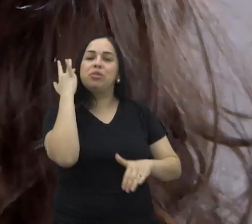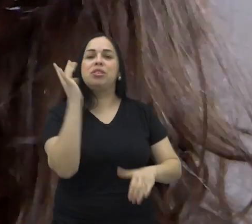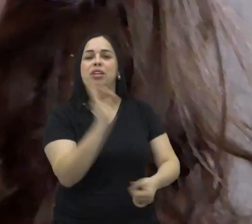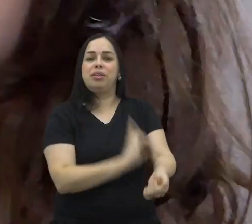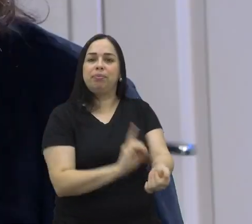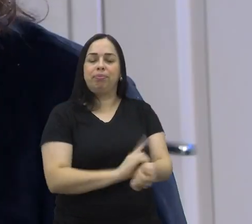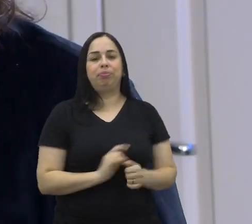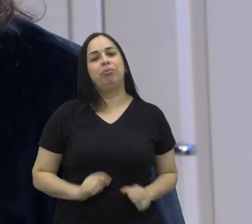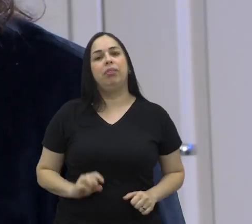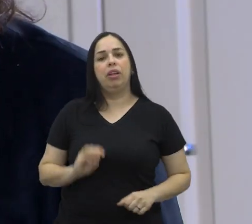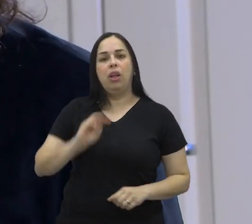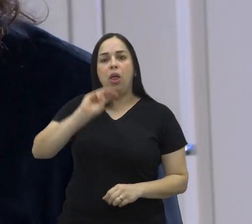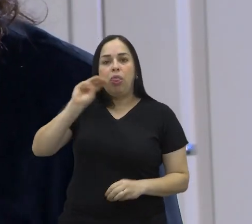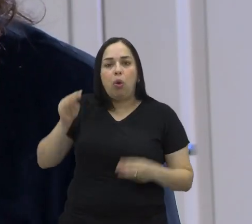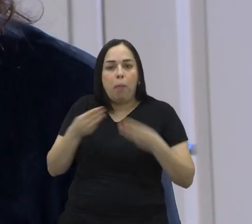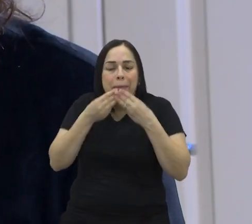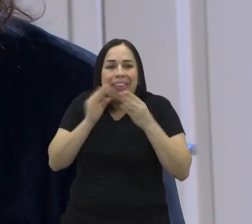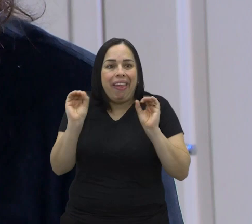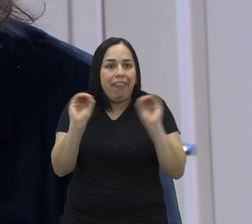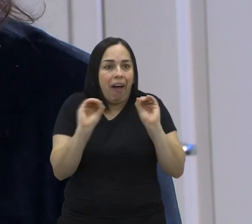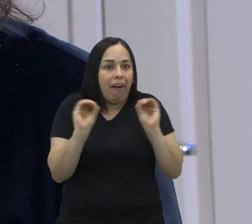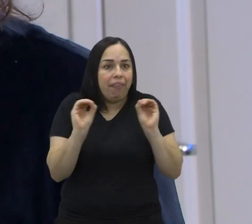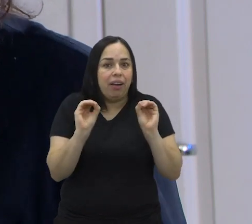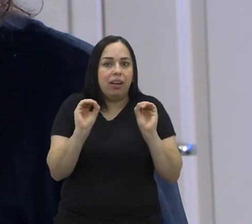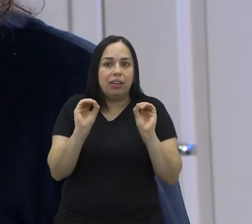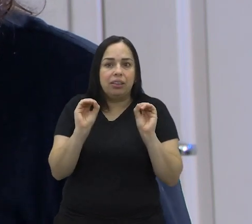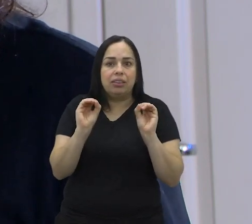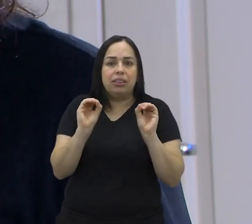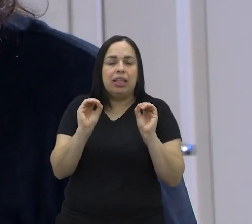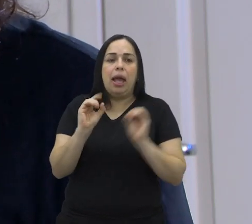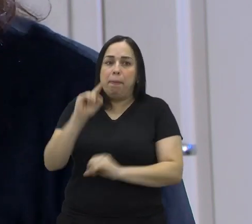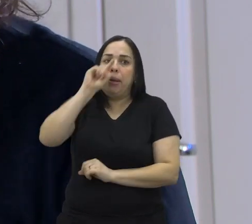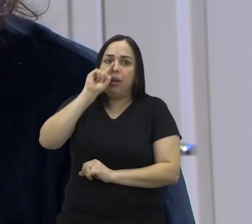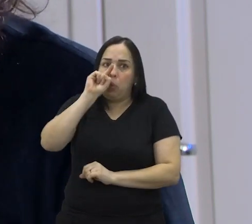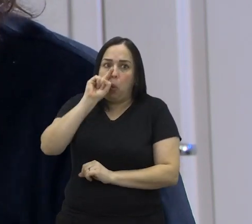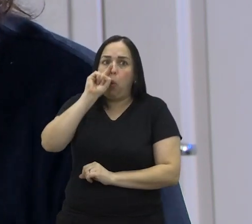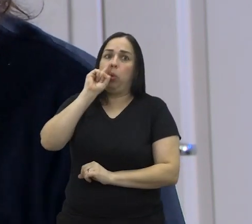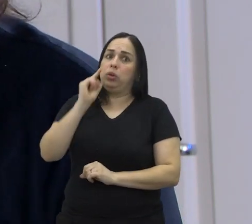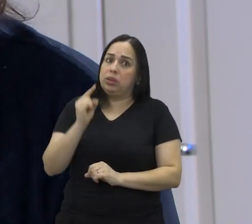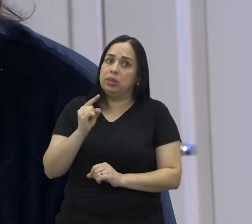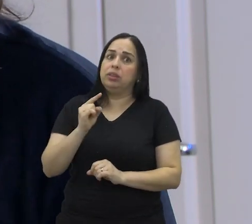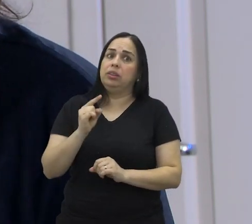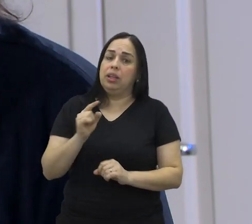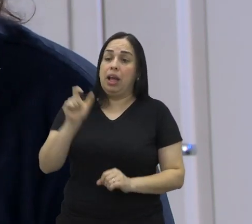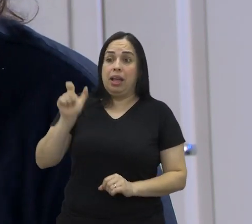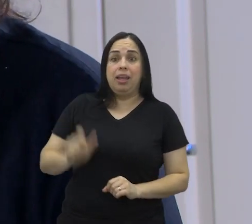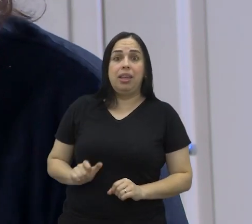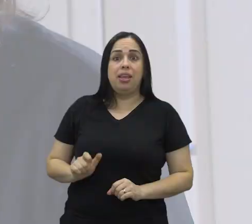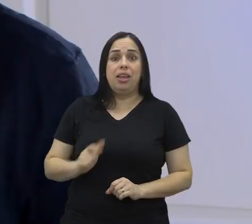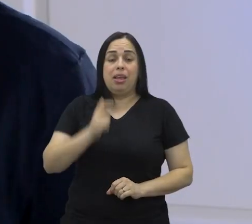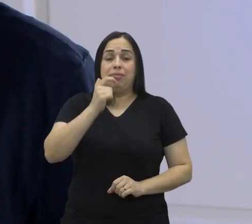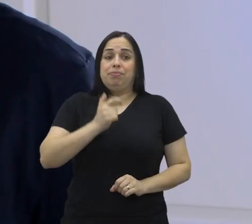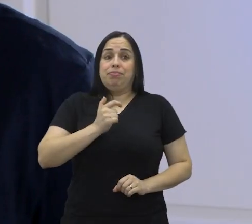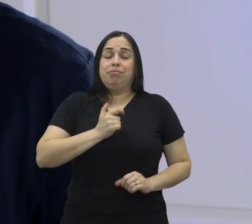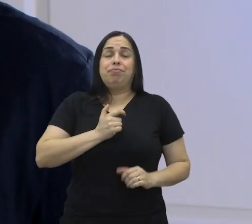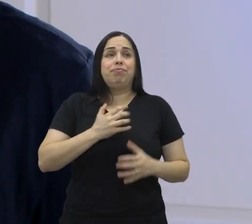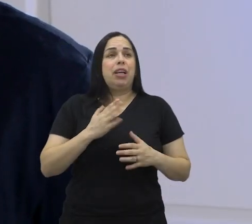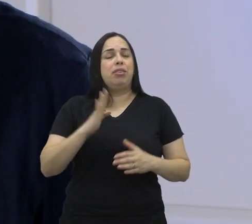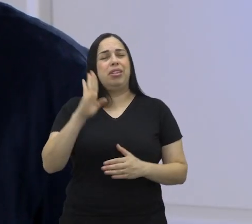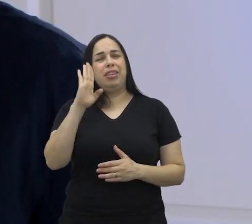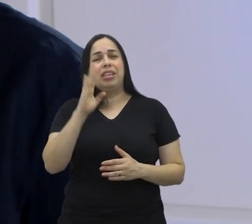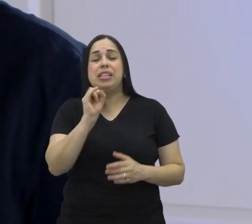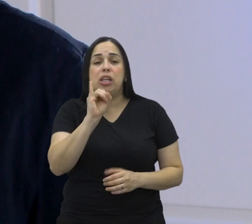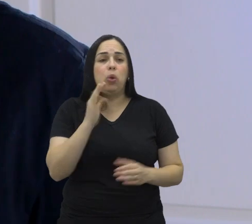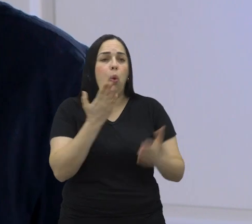com diabetes. O jejum ele é um momento muito arriscado na vida de um diabético, sabe? Eu sinto